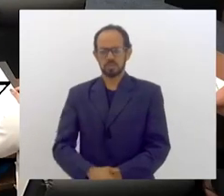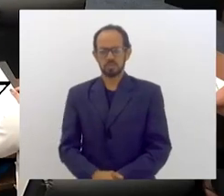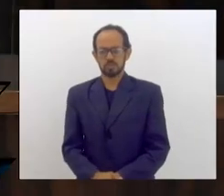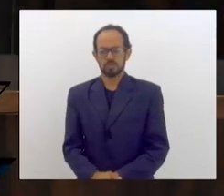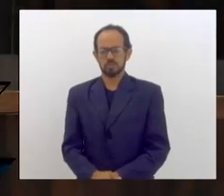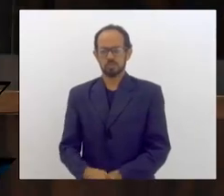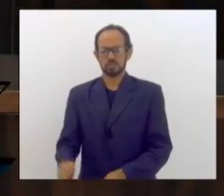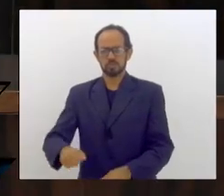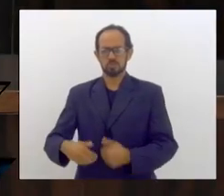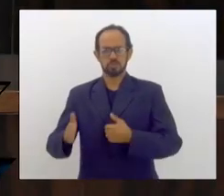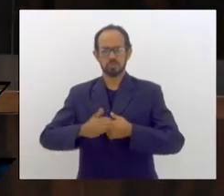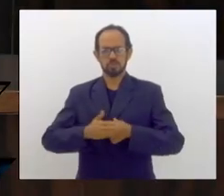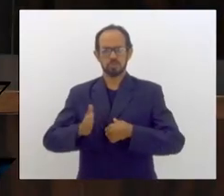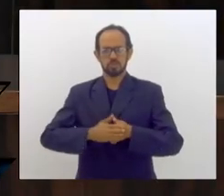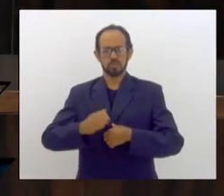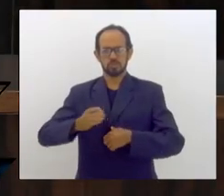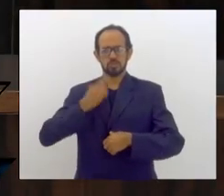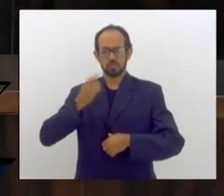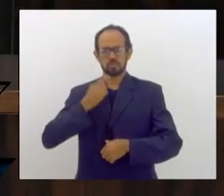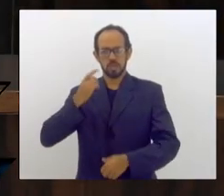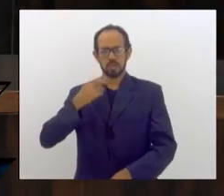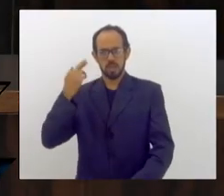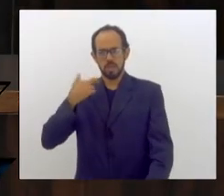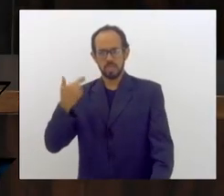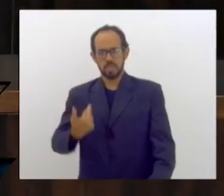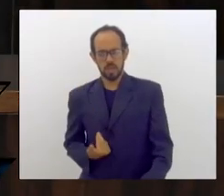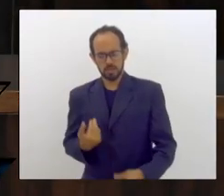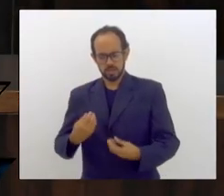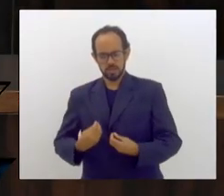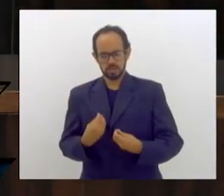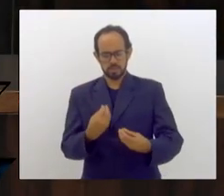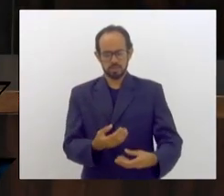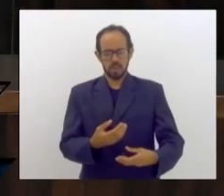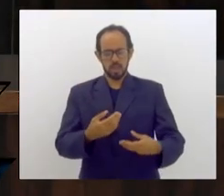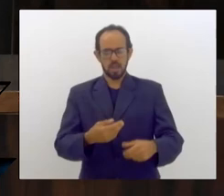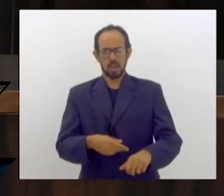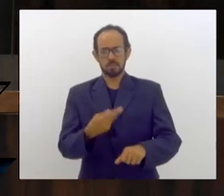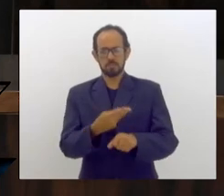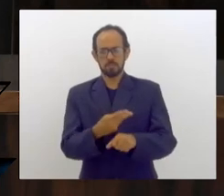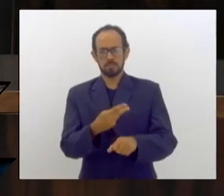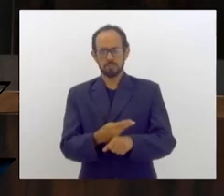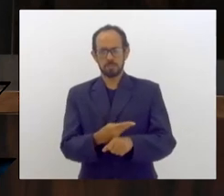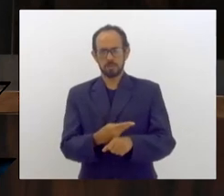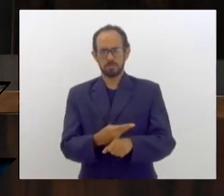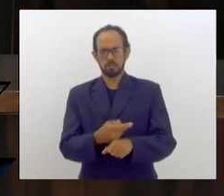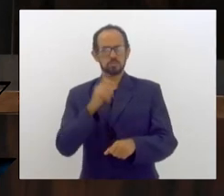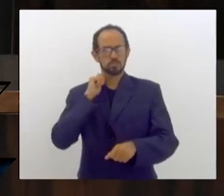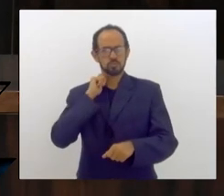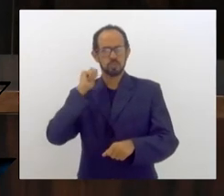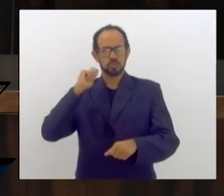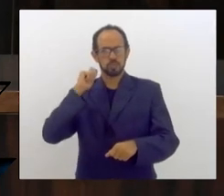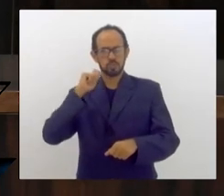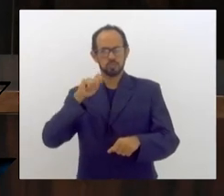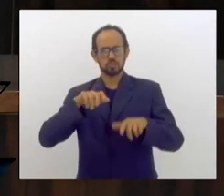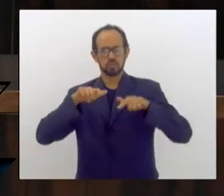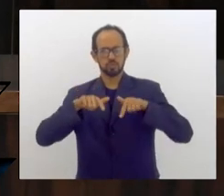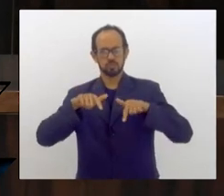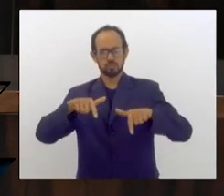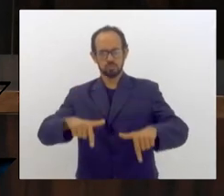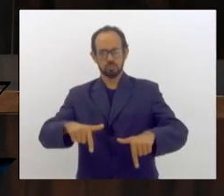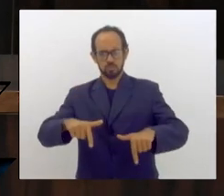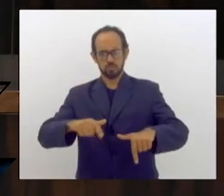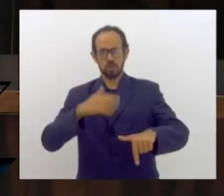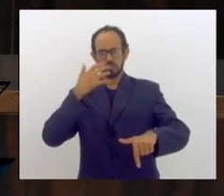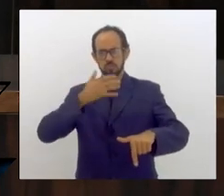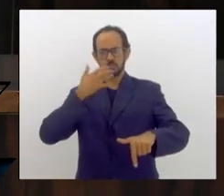1092, de autoria do deputada Renata Souza, que concede medalha Tiradentes e o respectivo diploma ao